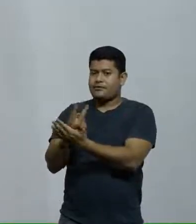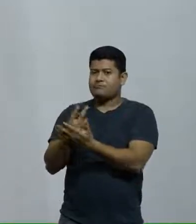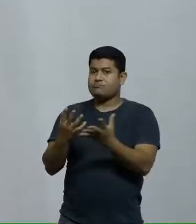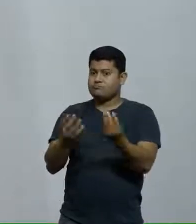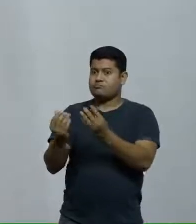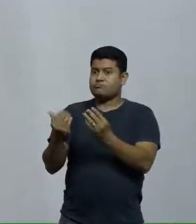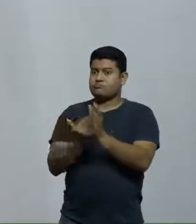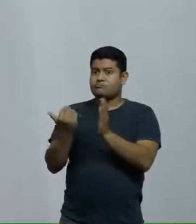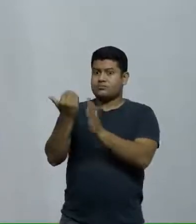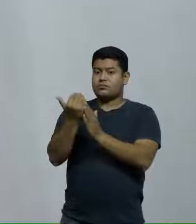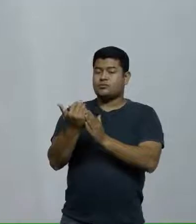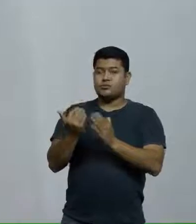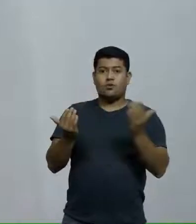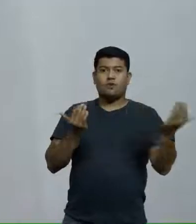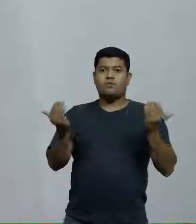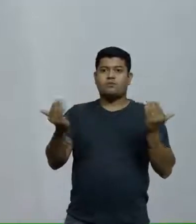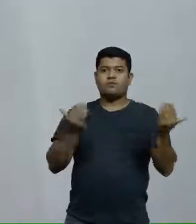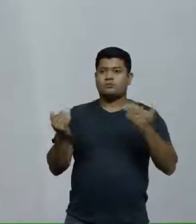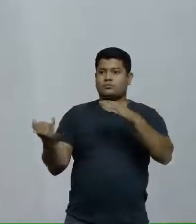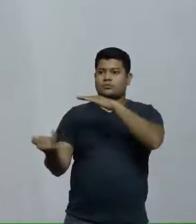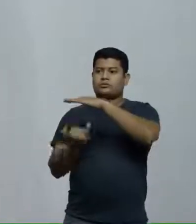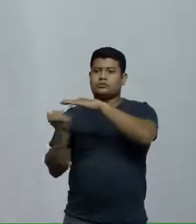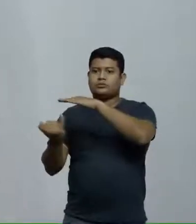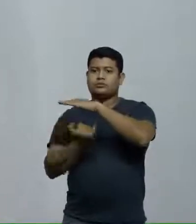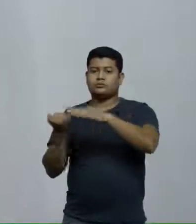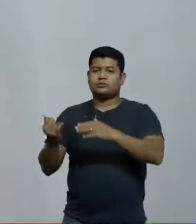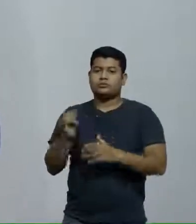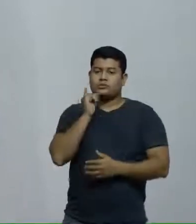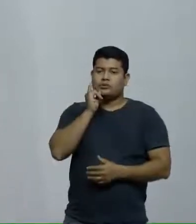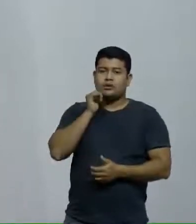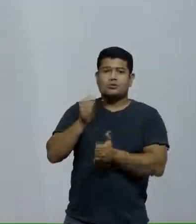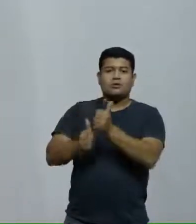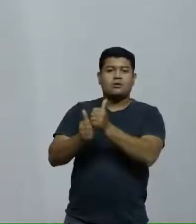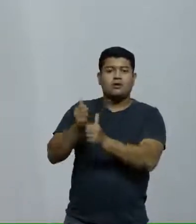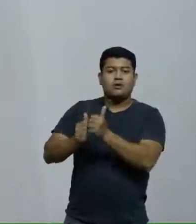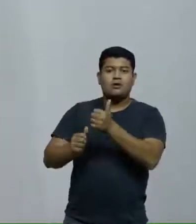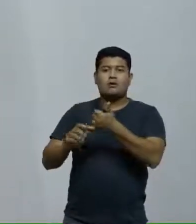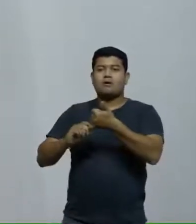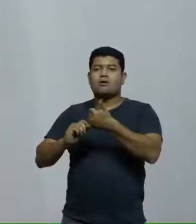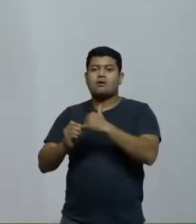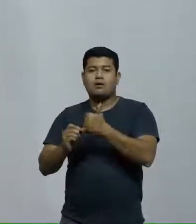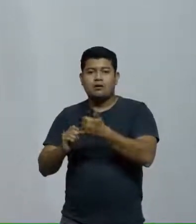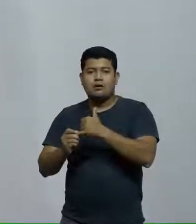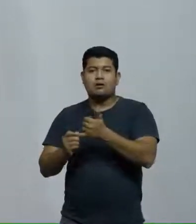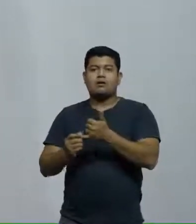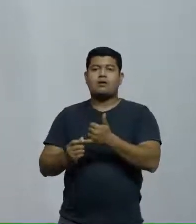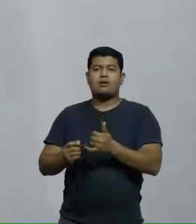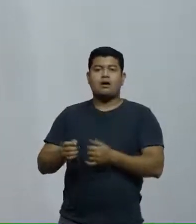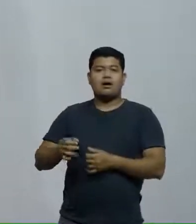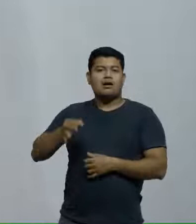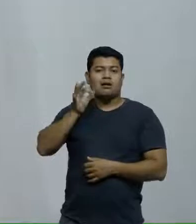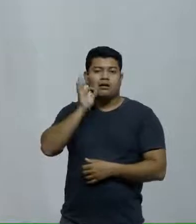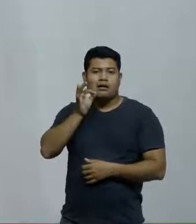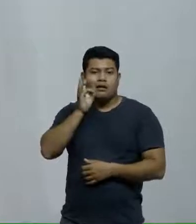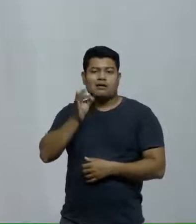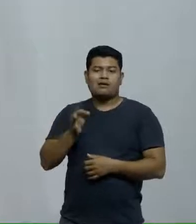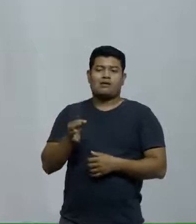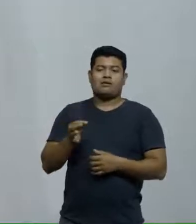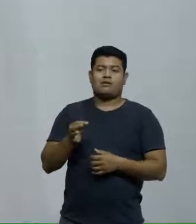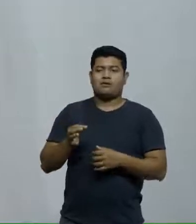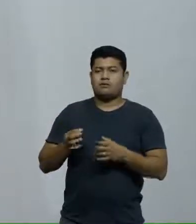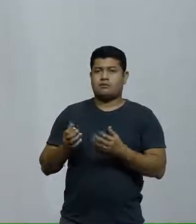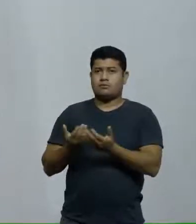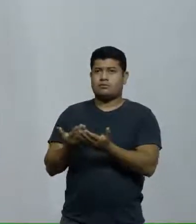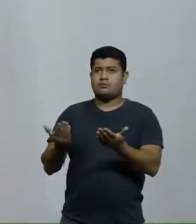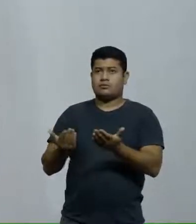que vem da indústria, os pré-embalados, o arroz, o feijão, o café, enfim. Então, muito gelo dentro